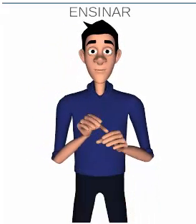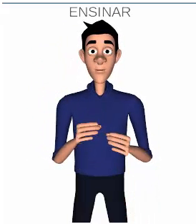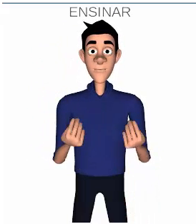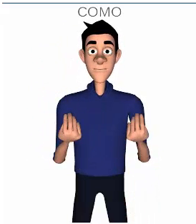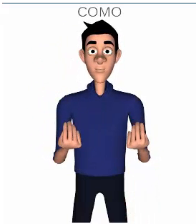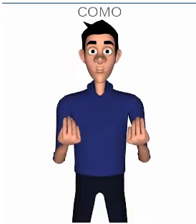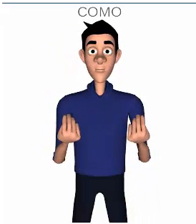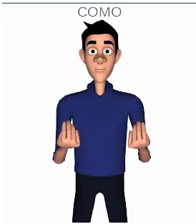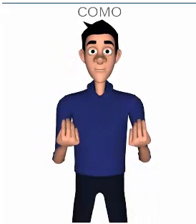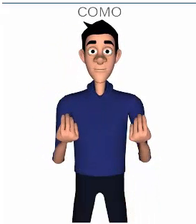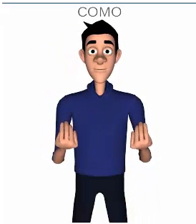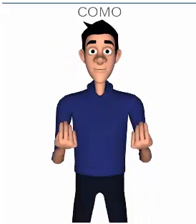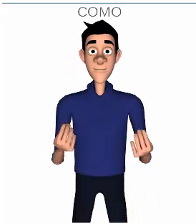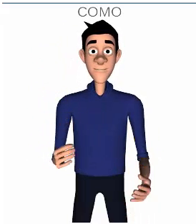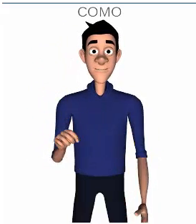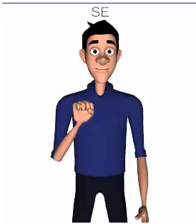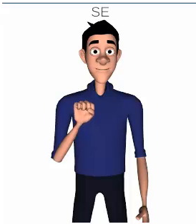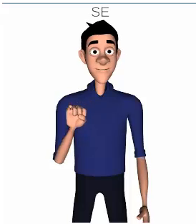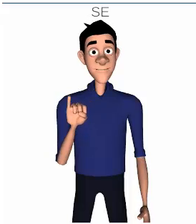Acompanhe!